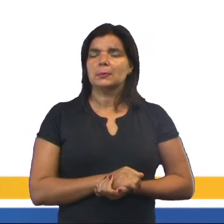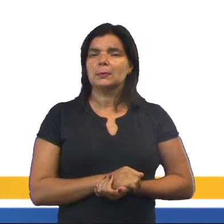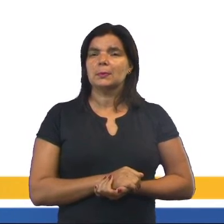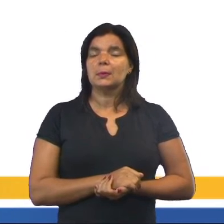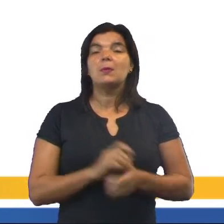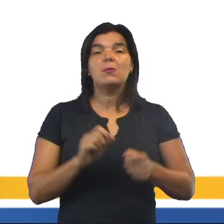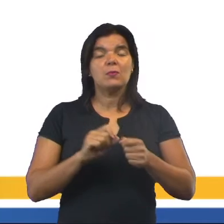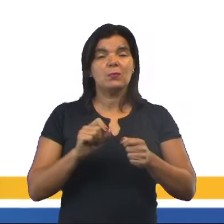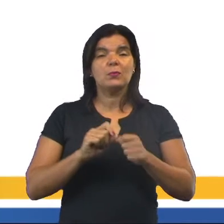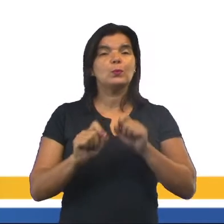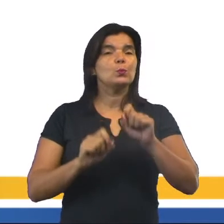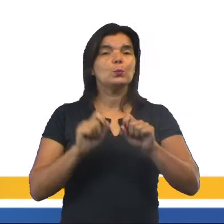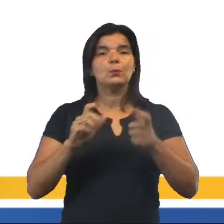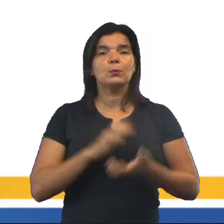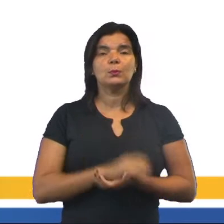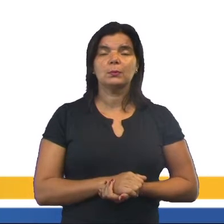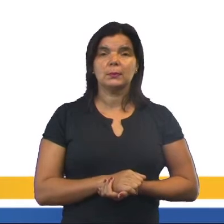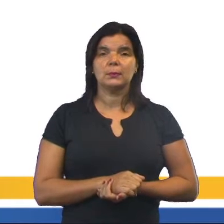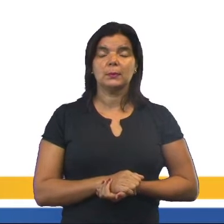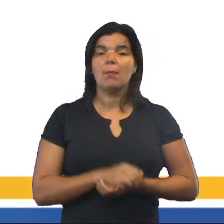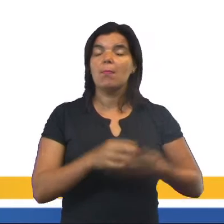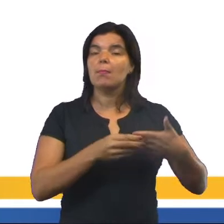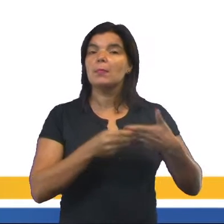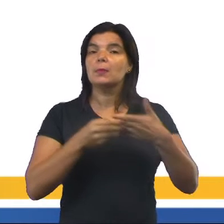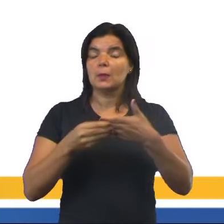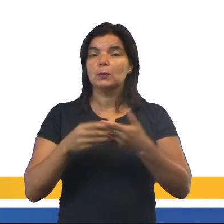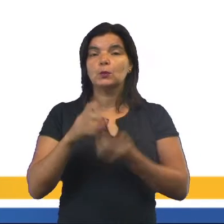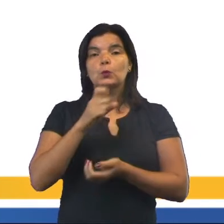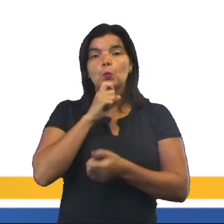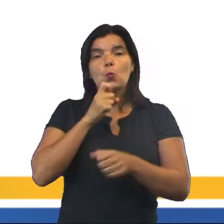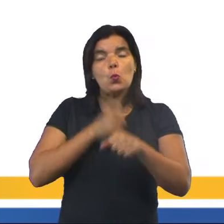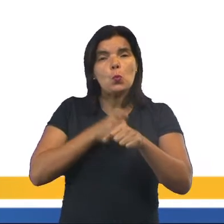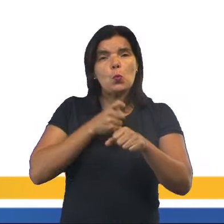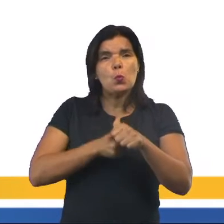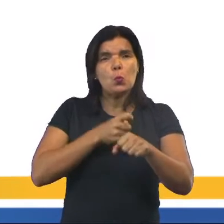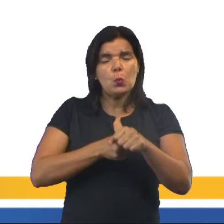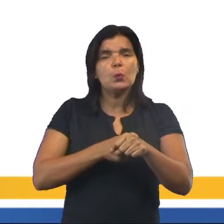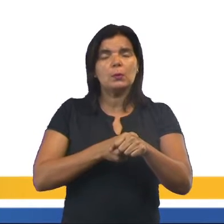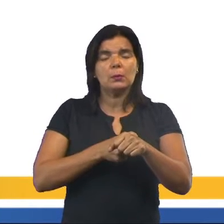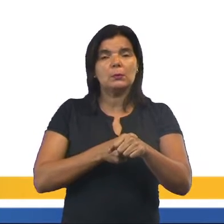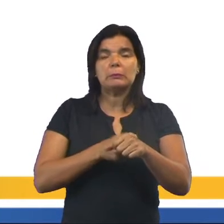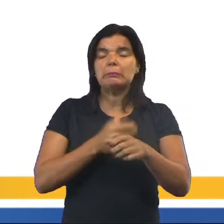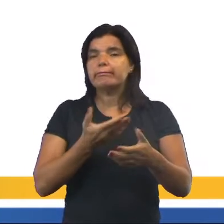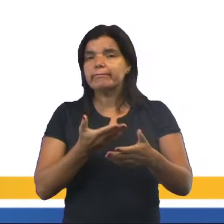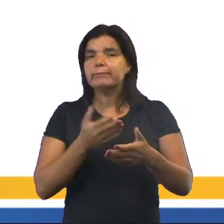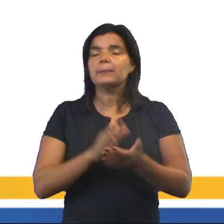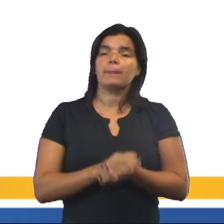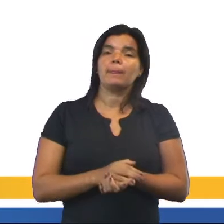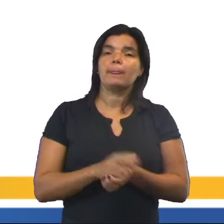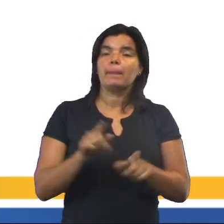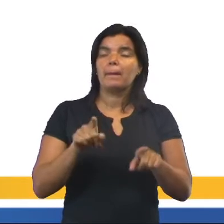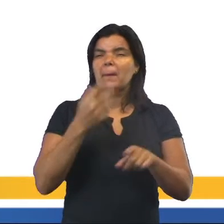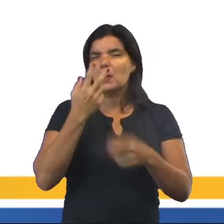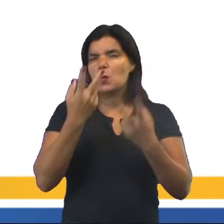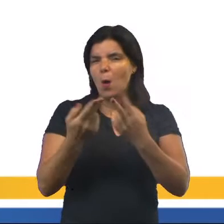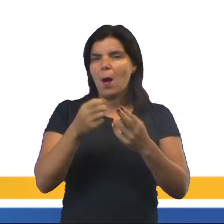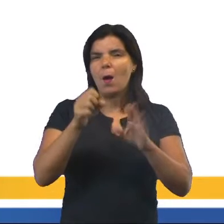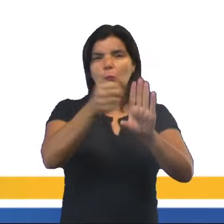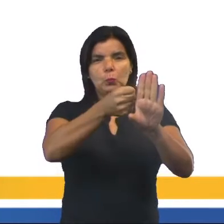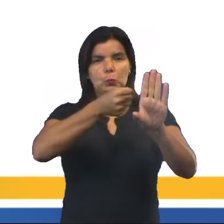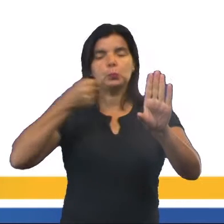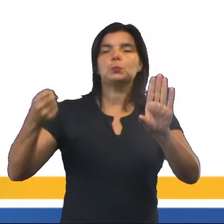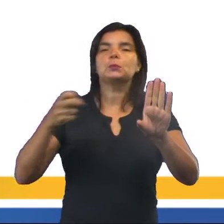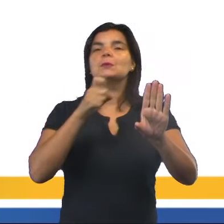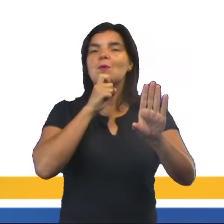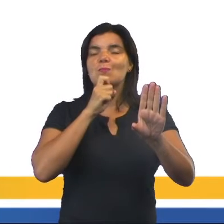fazia? Ele trazia o gelo, e aí ele meio que fazia a função da geladeira, né? Ele